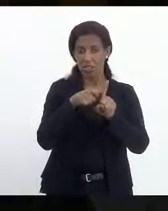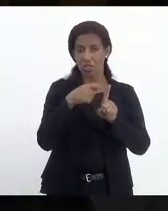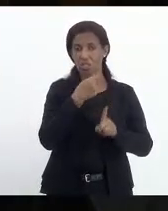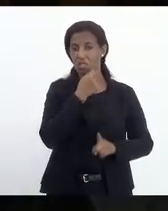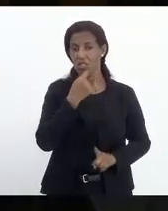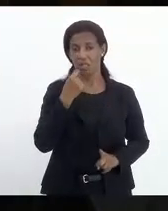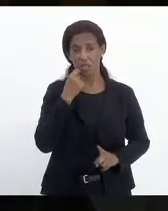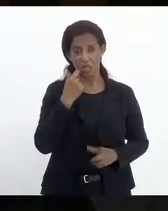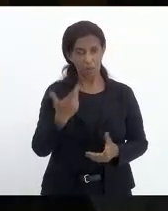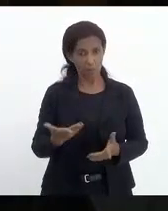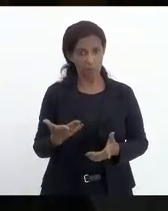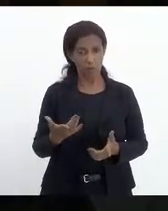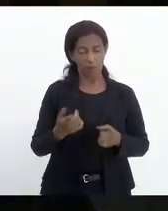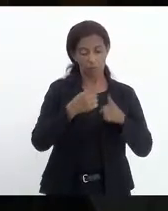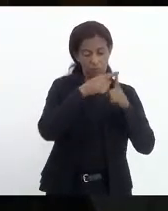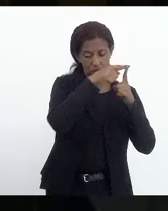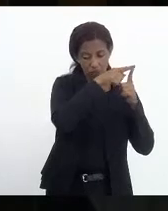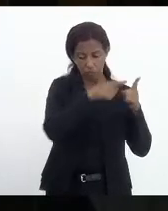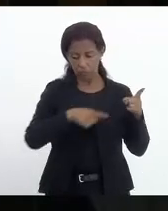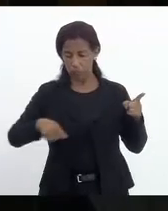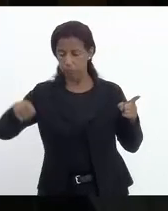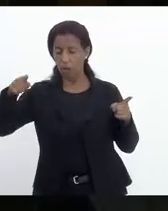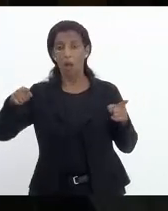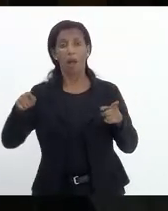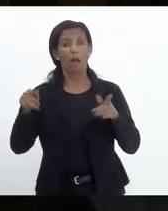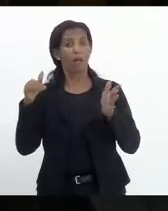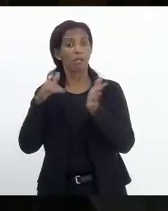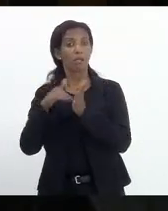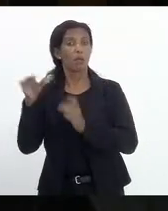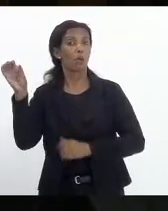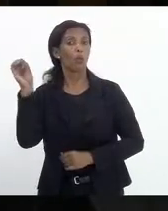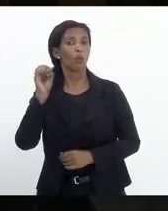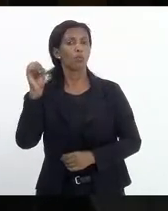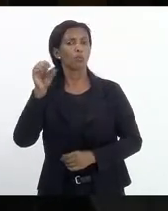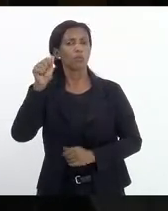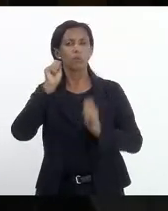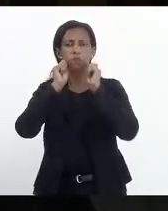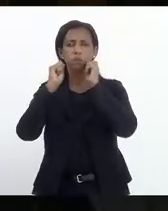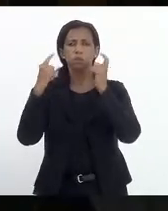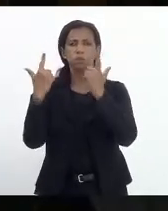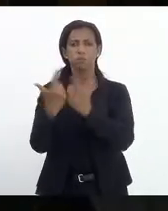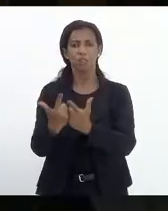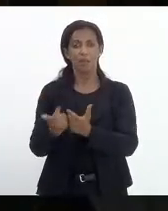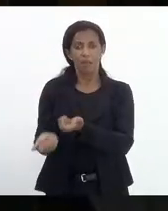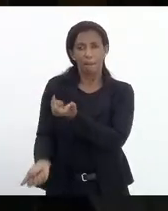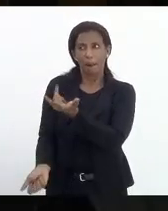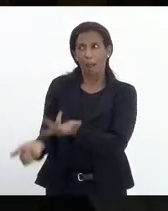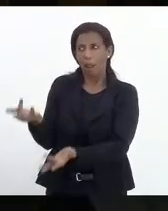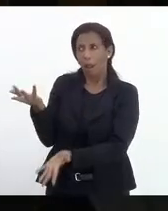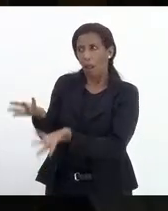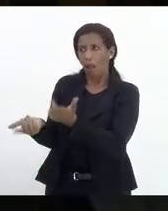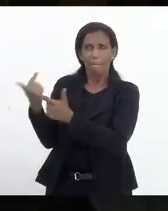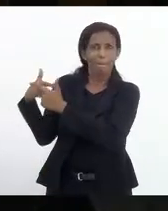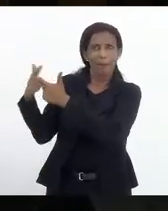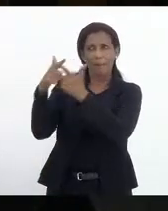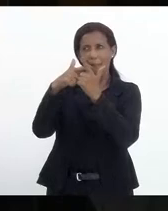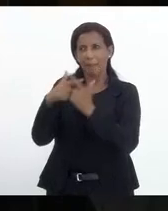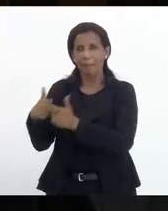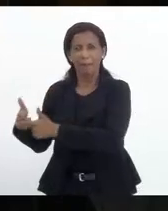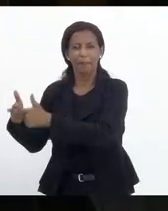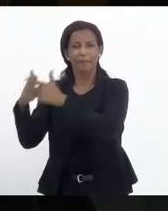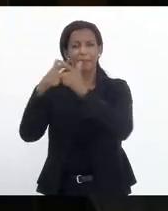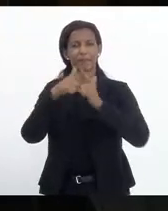semana que vem e a primeira semana de outubro e essa casa estará fervilhando de